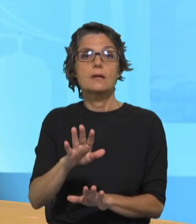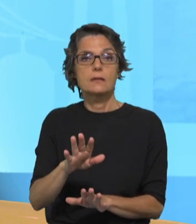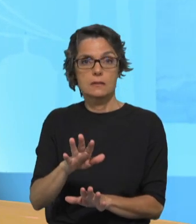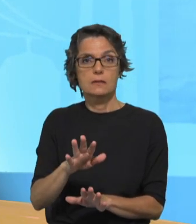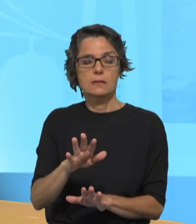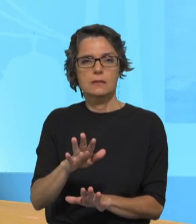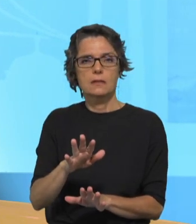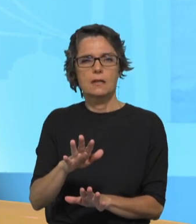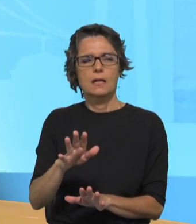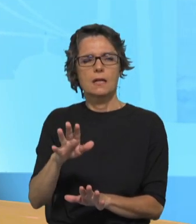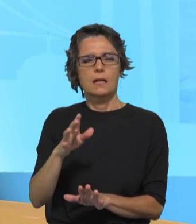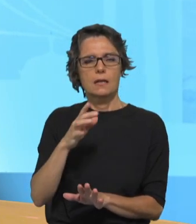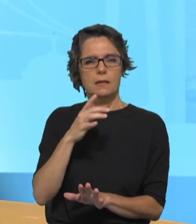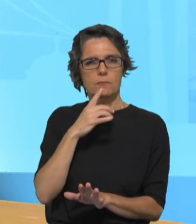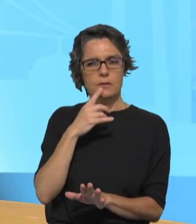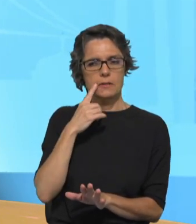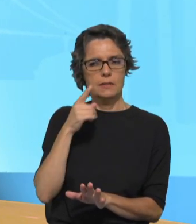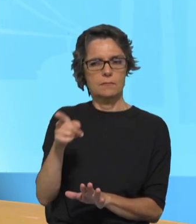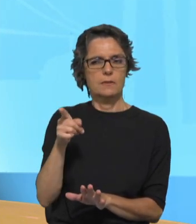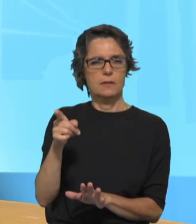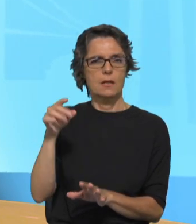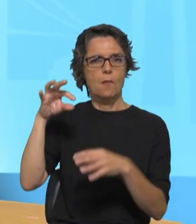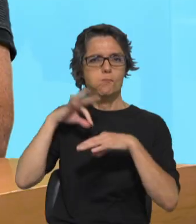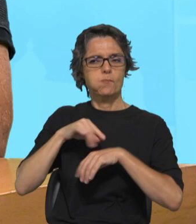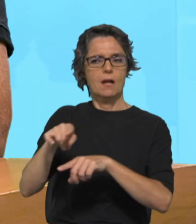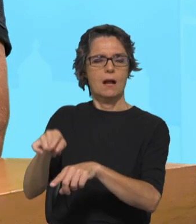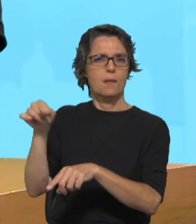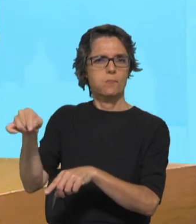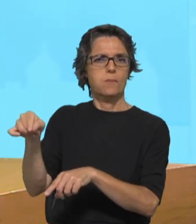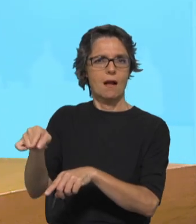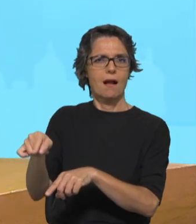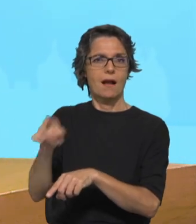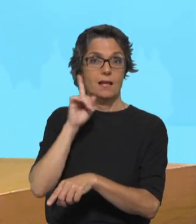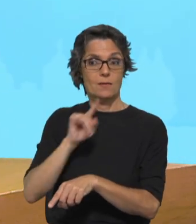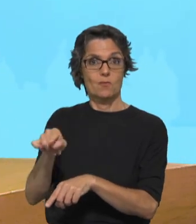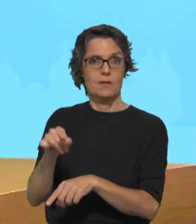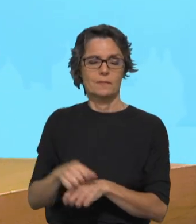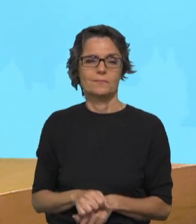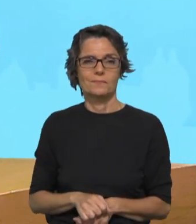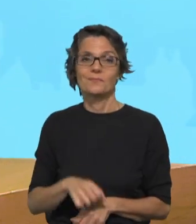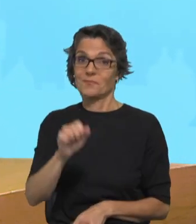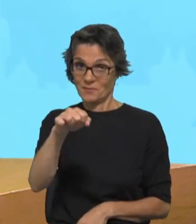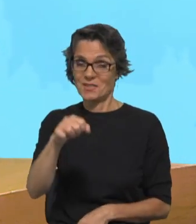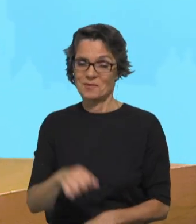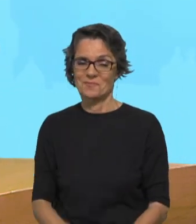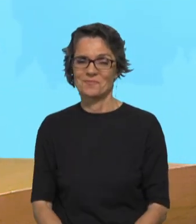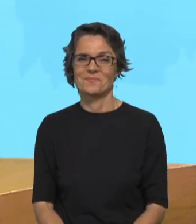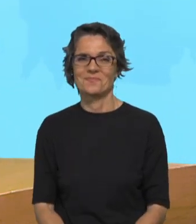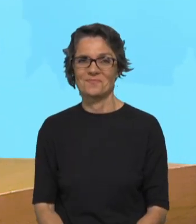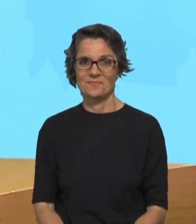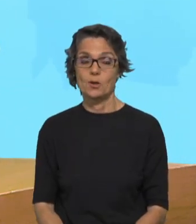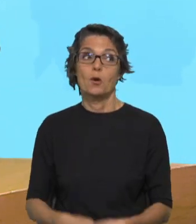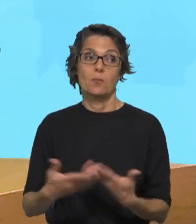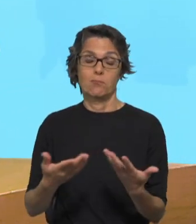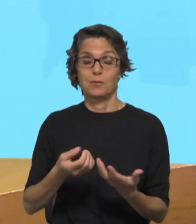esta presença do Espírito e a atitude de fé naquela mulher. Claro, exatamente. Bem, haverá muitas